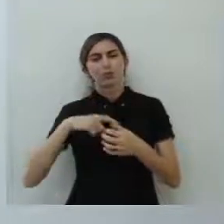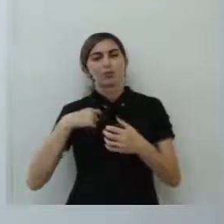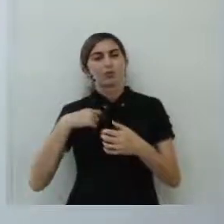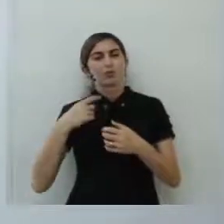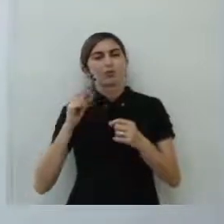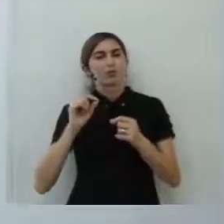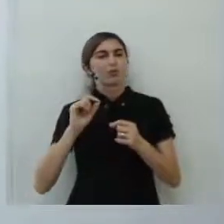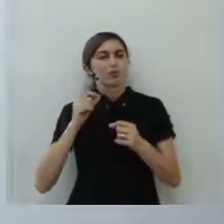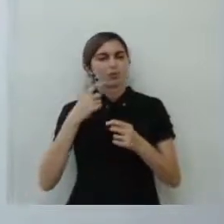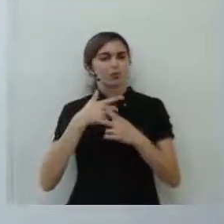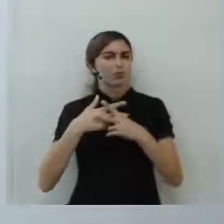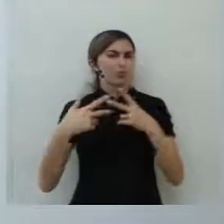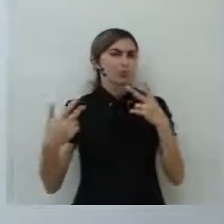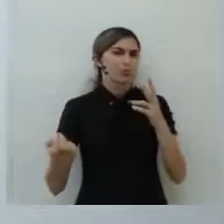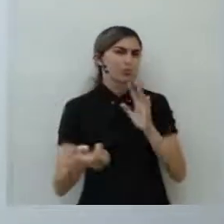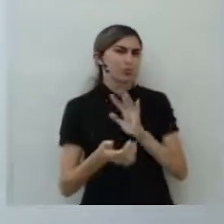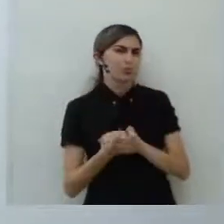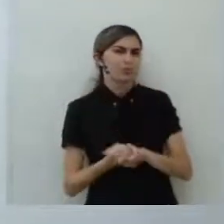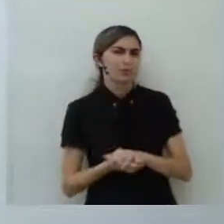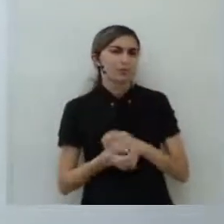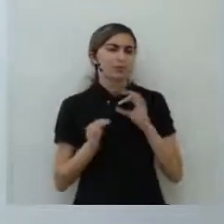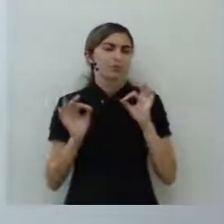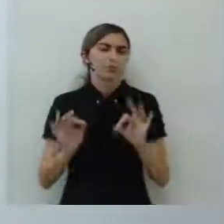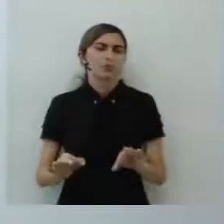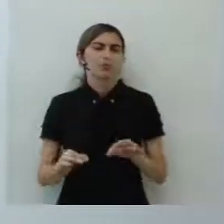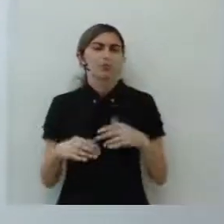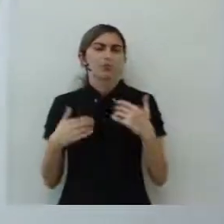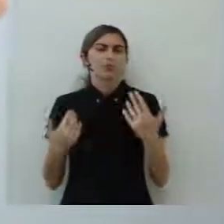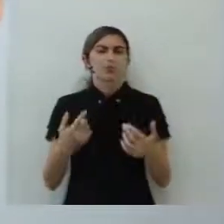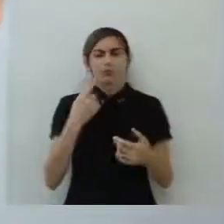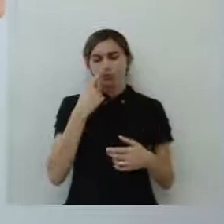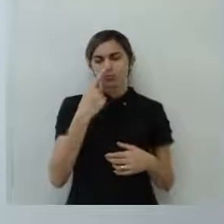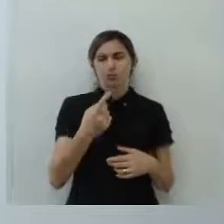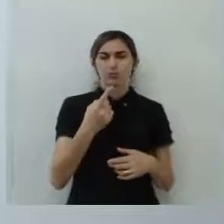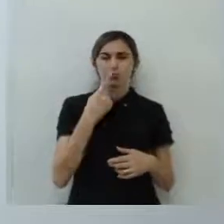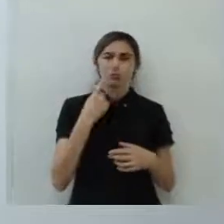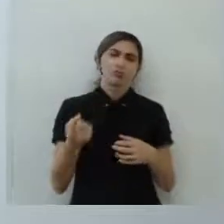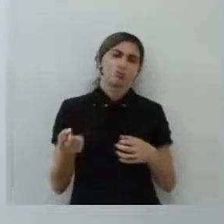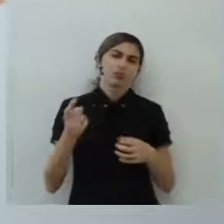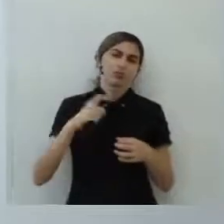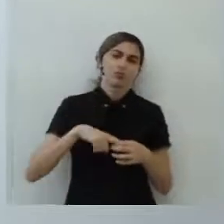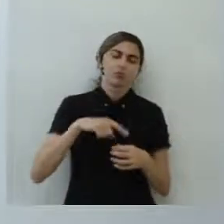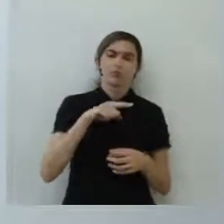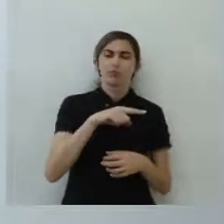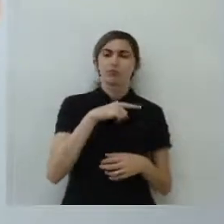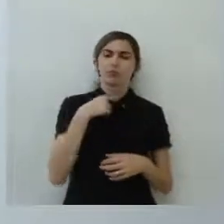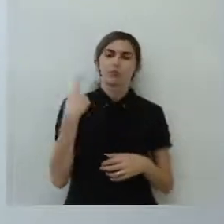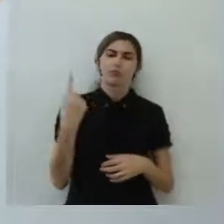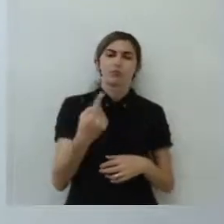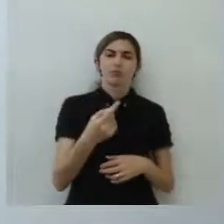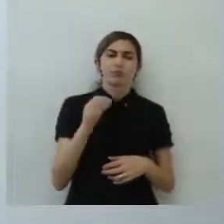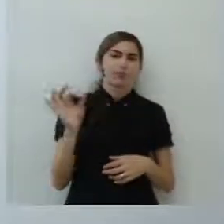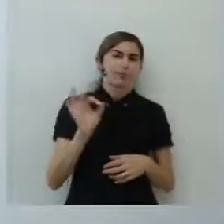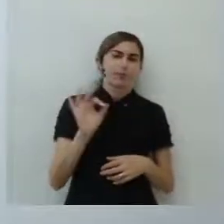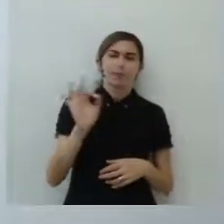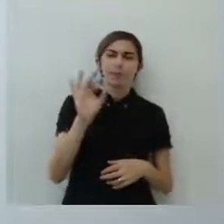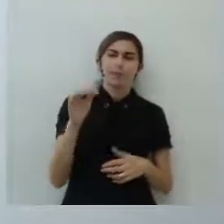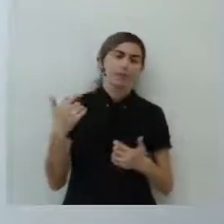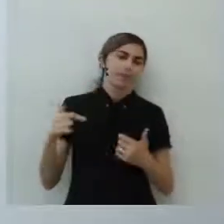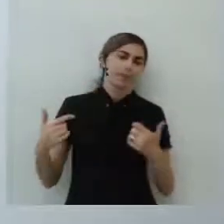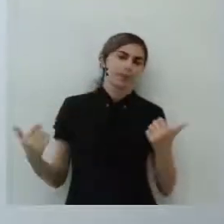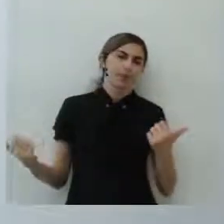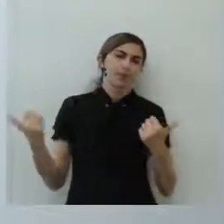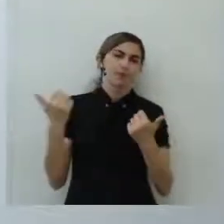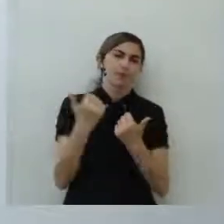Agora, olha que coisa. Foi justamente quando Chacrinha voltou, que morreu, que não tinha um substituto